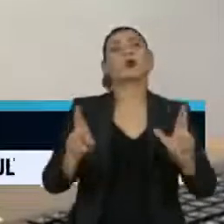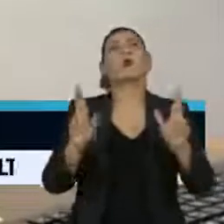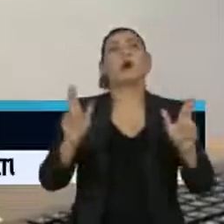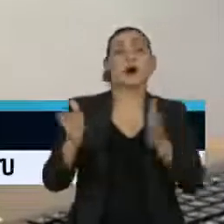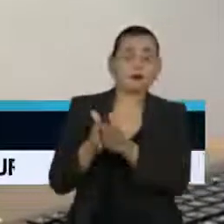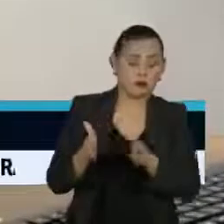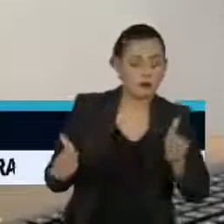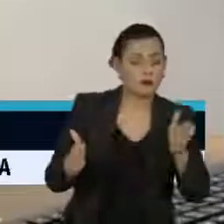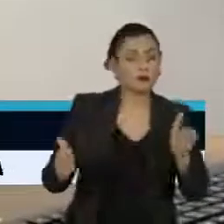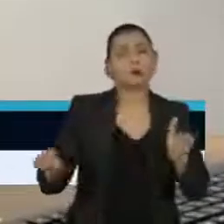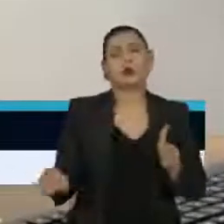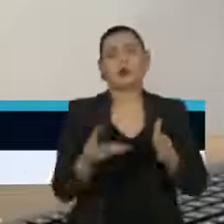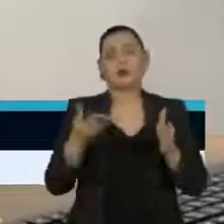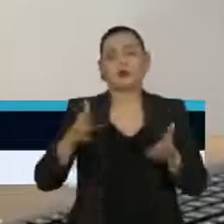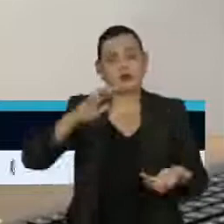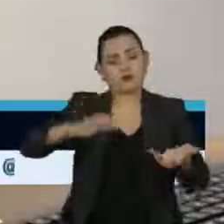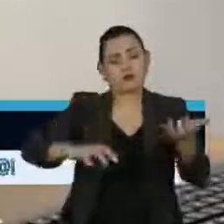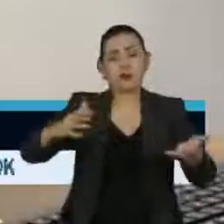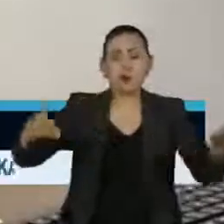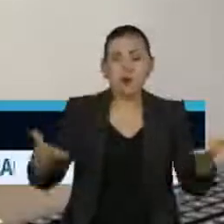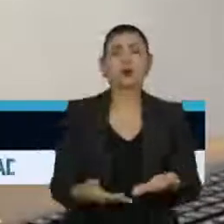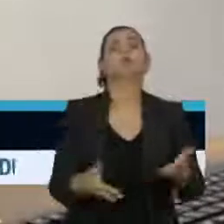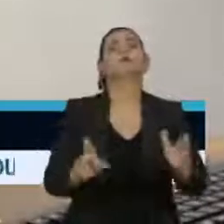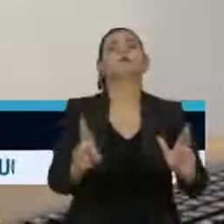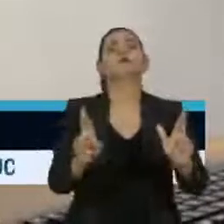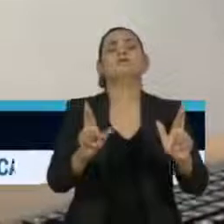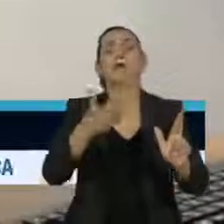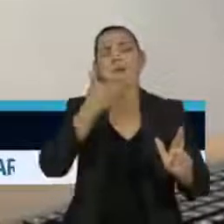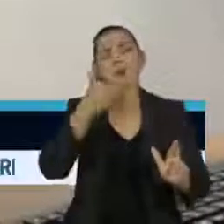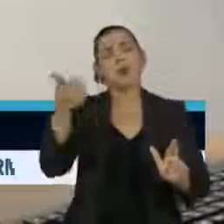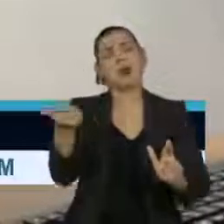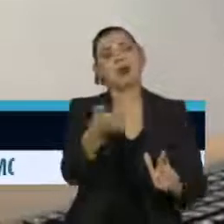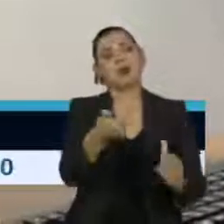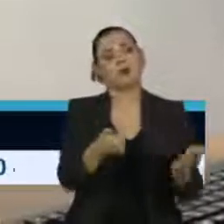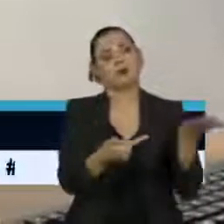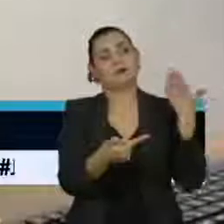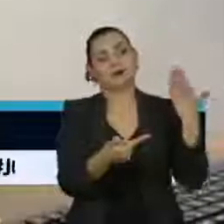nova época no Congresso Nacional seja bem melhor do que tivemos até agora.